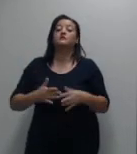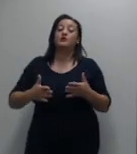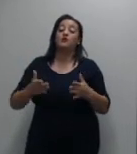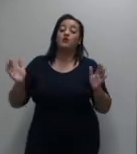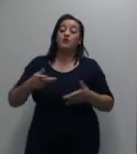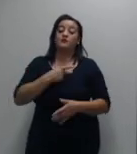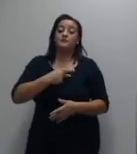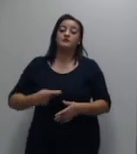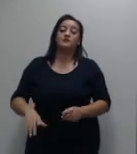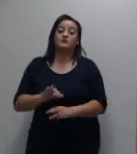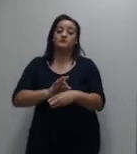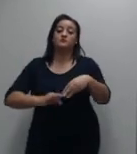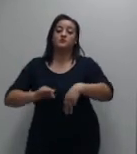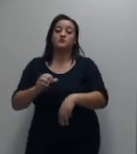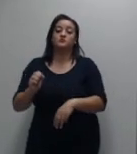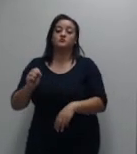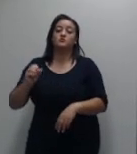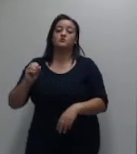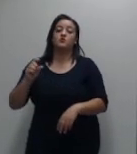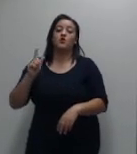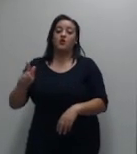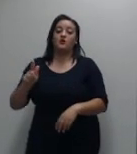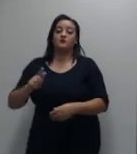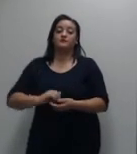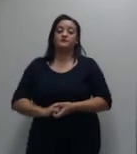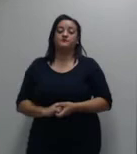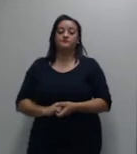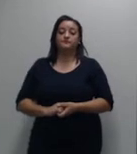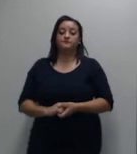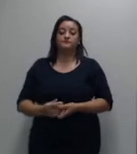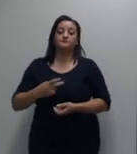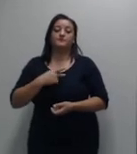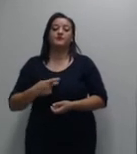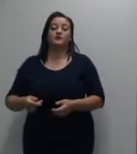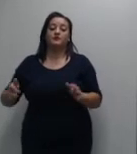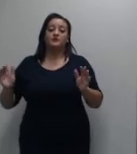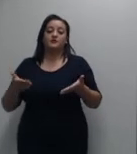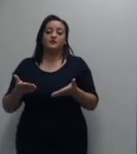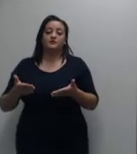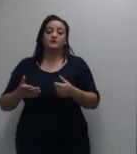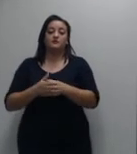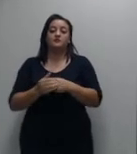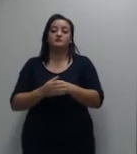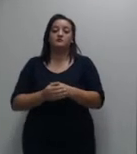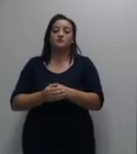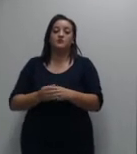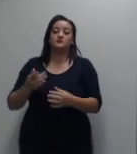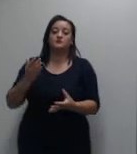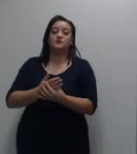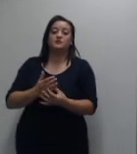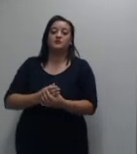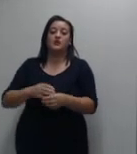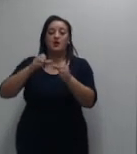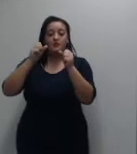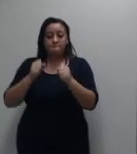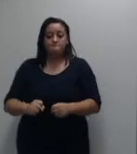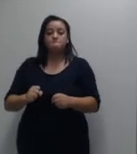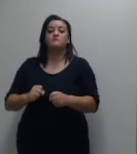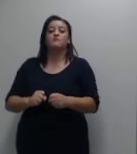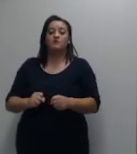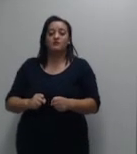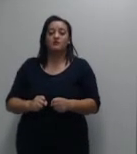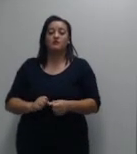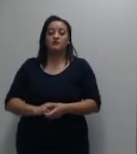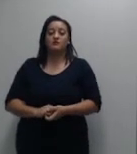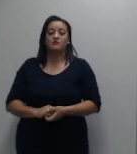ao início alfena Oi Zete já estão chamados os processos e pode pensa que é